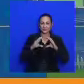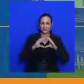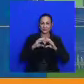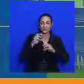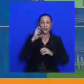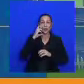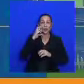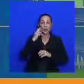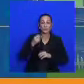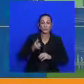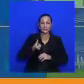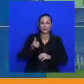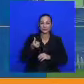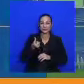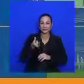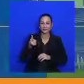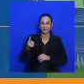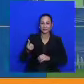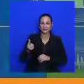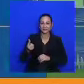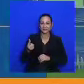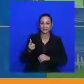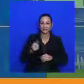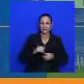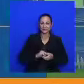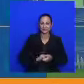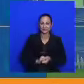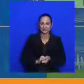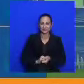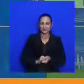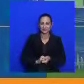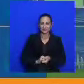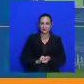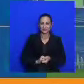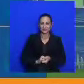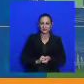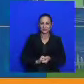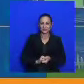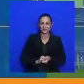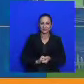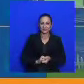Bola rosa número 66. Rosa 66.